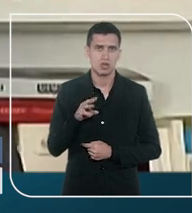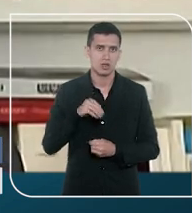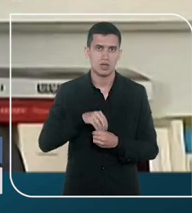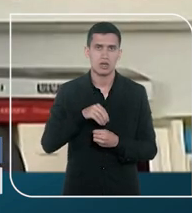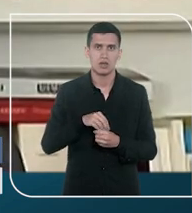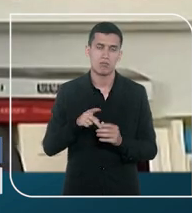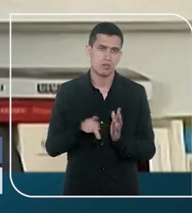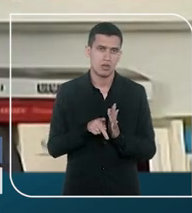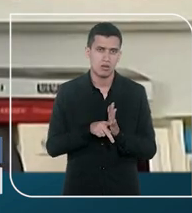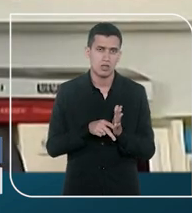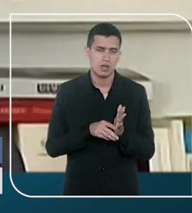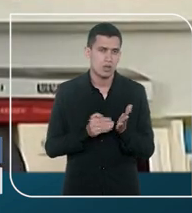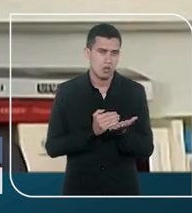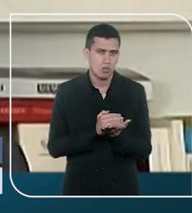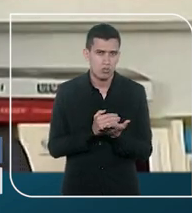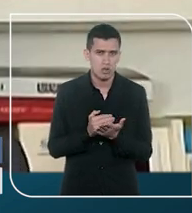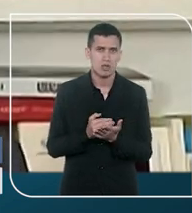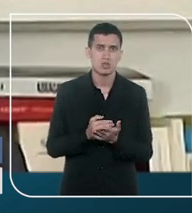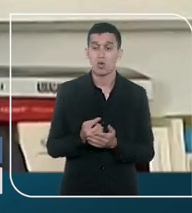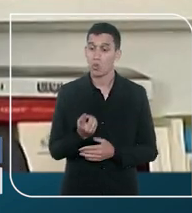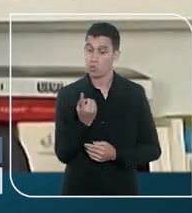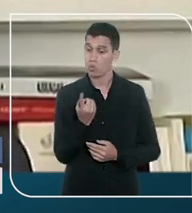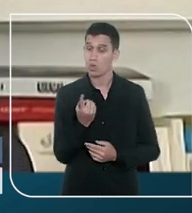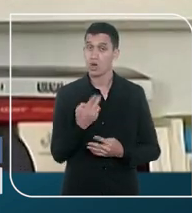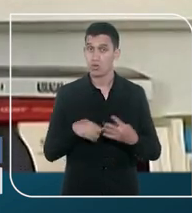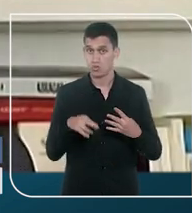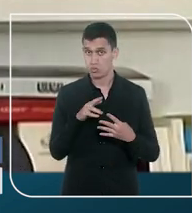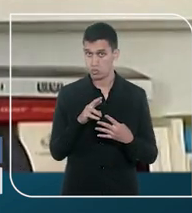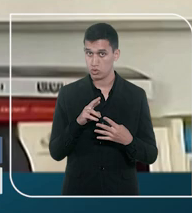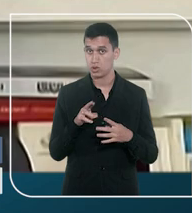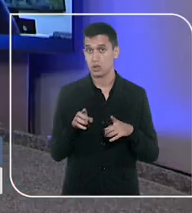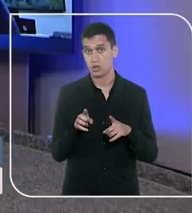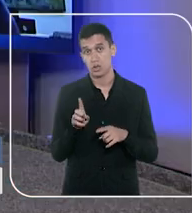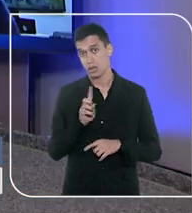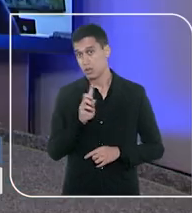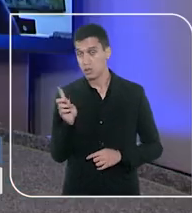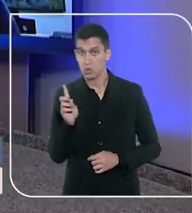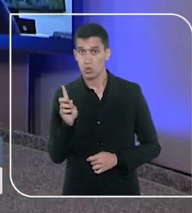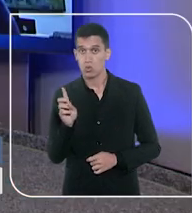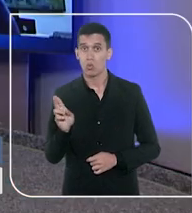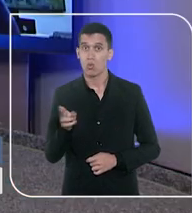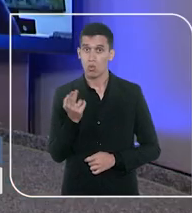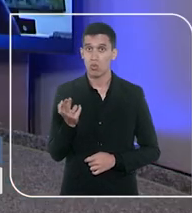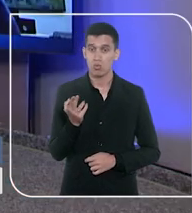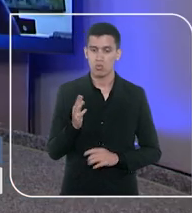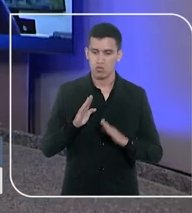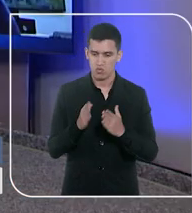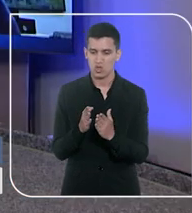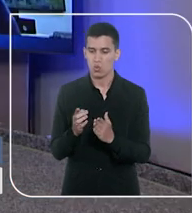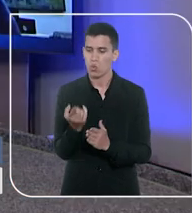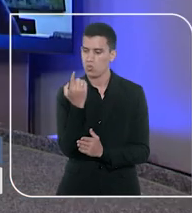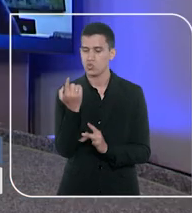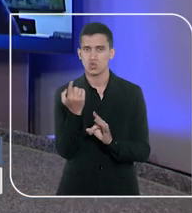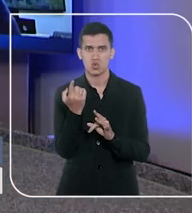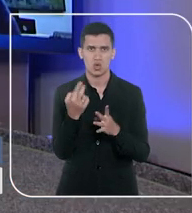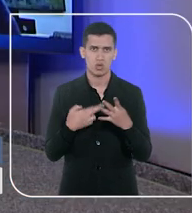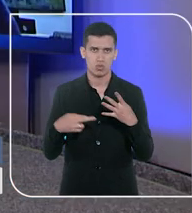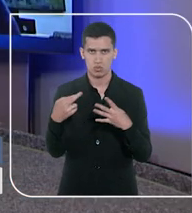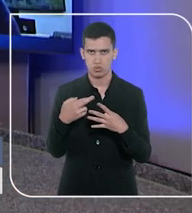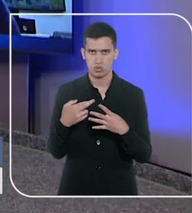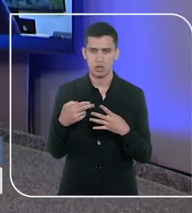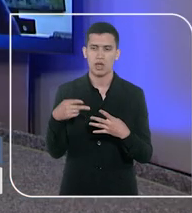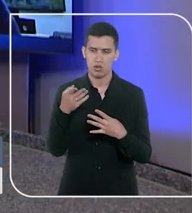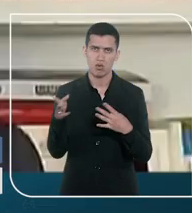do princípio da unirrecorribilidade, também chamado de unicidade ou singularidade recursal. Esse